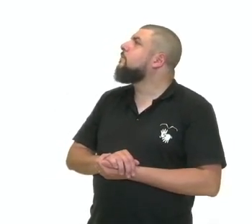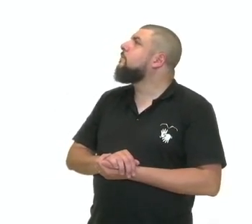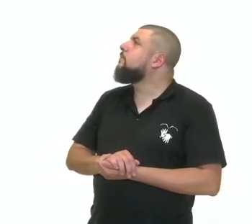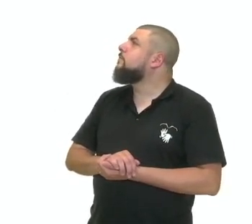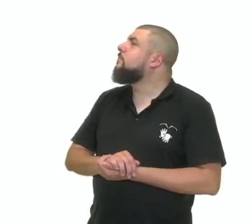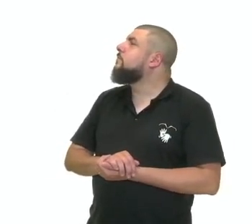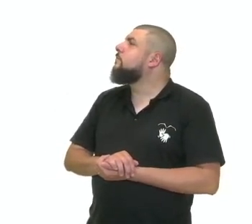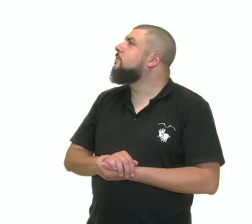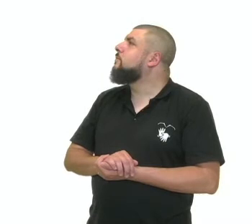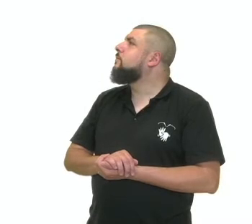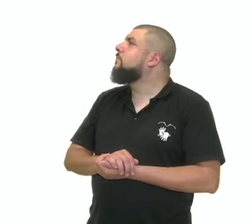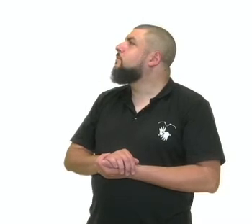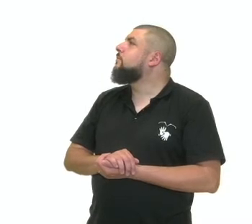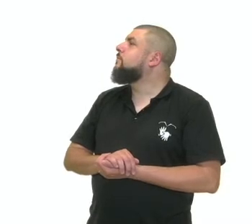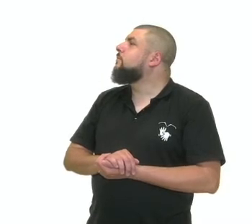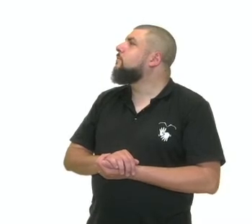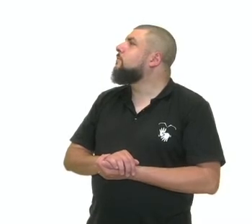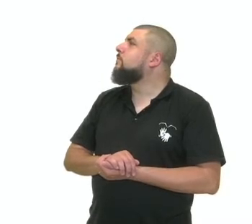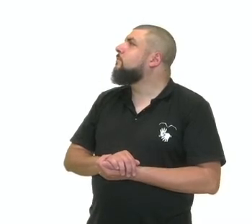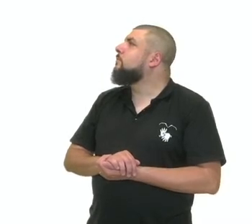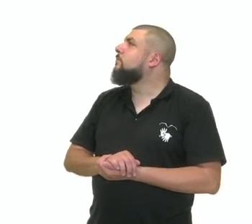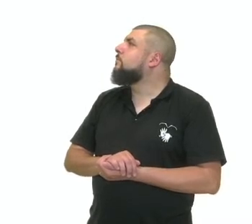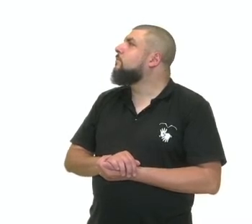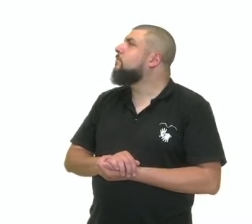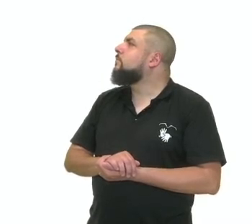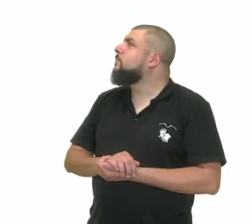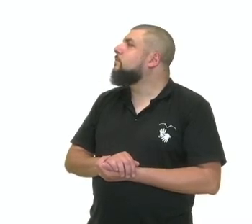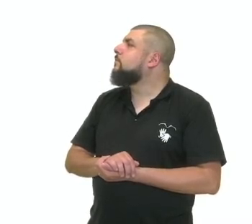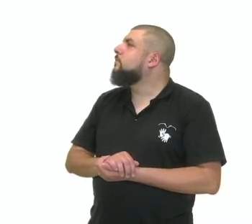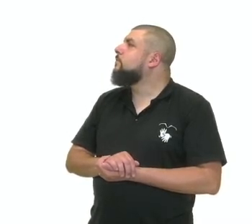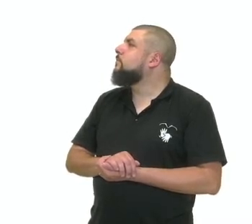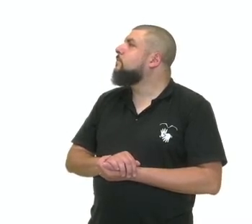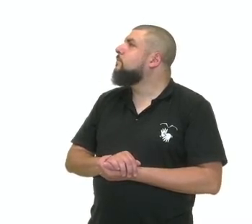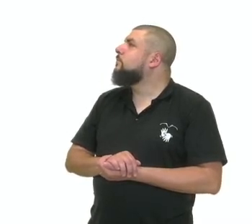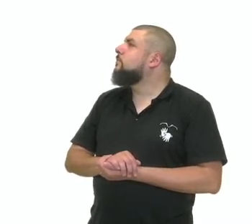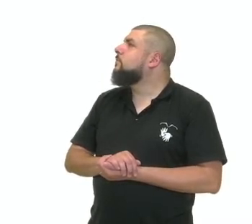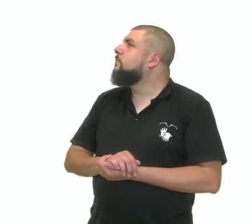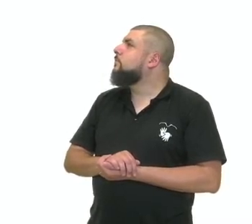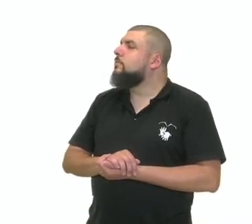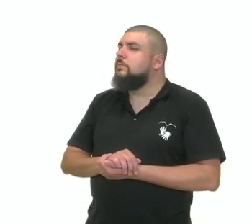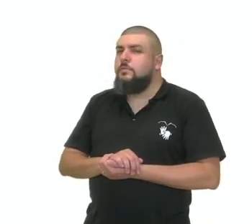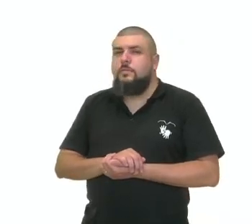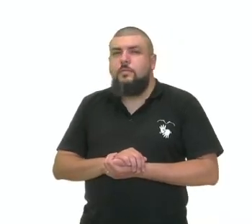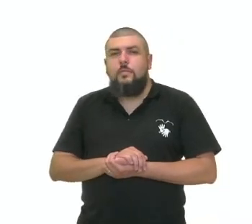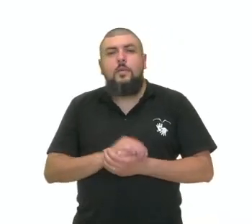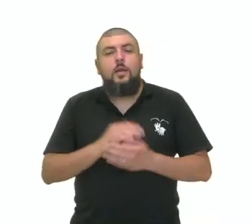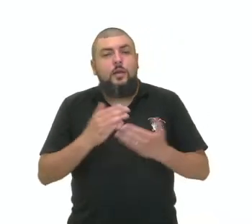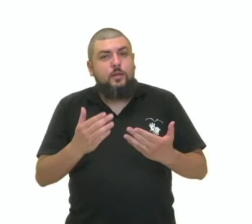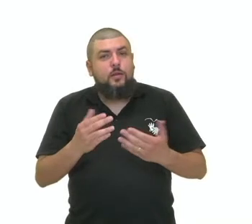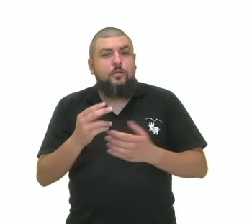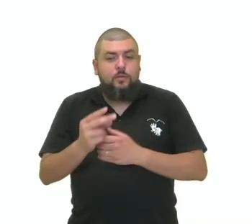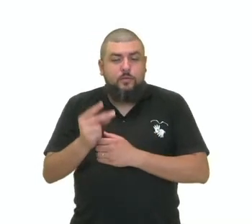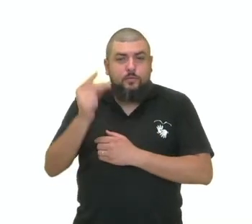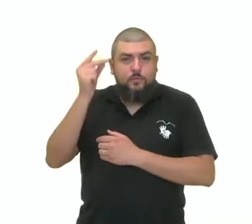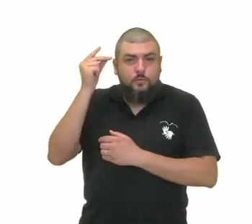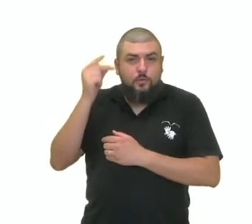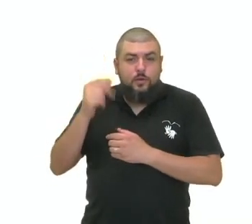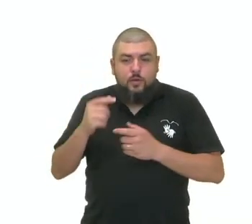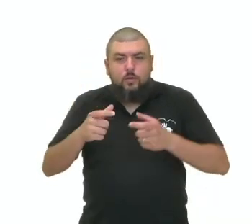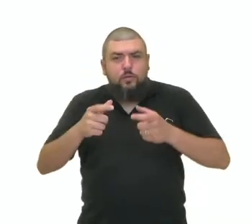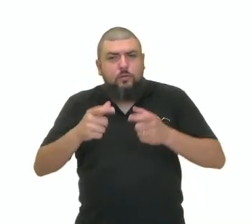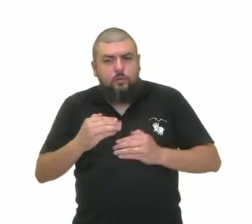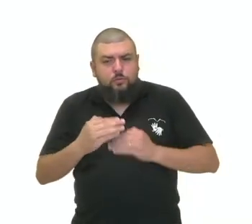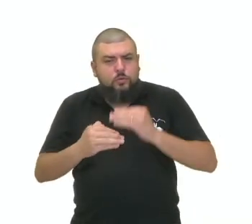honra e orgulha o Brasil. Então, se foi uma terra pouco desenvolvida, hoje não é mais, certo?